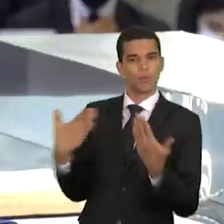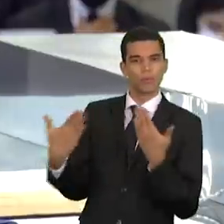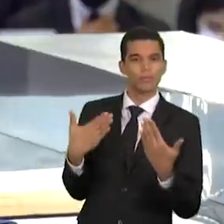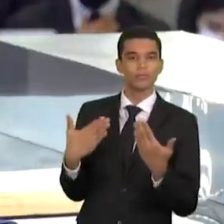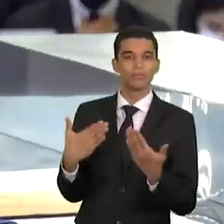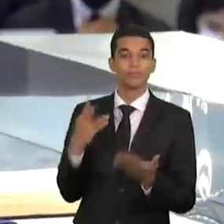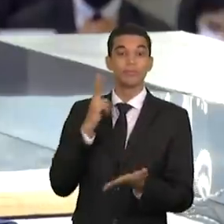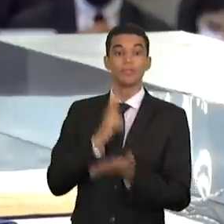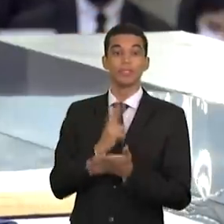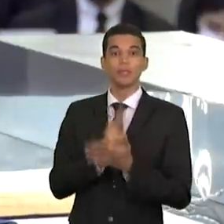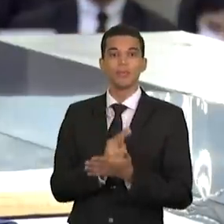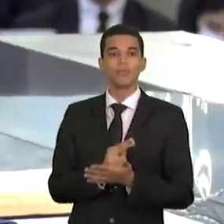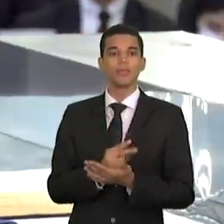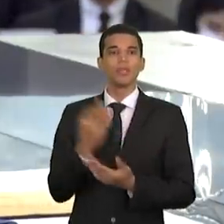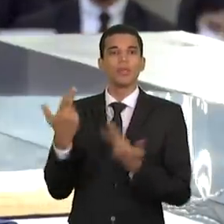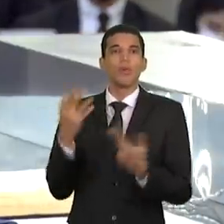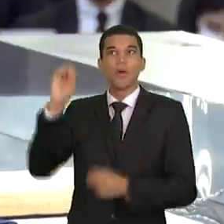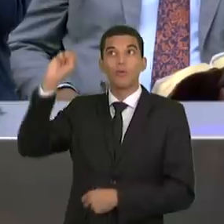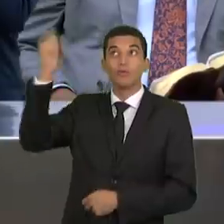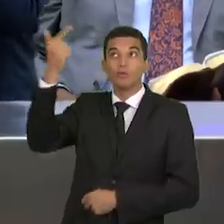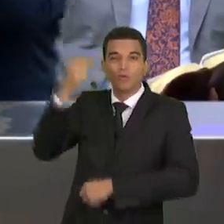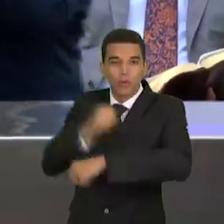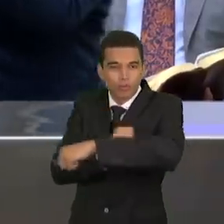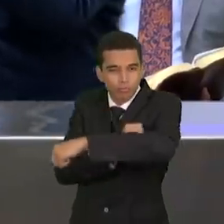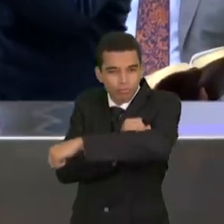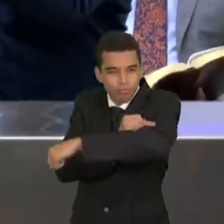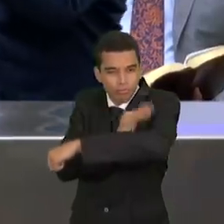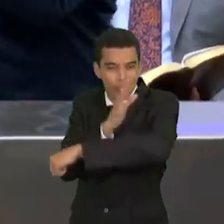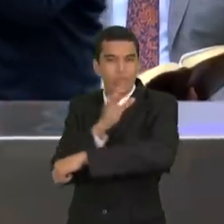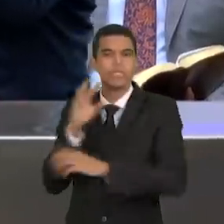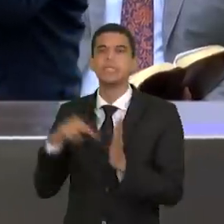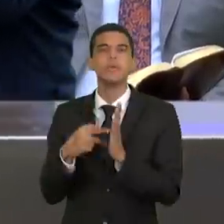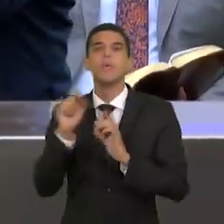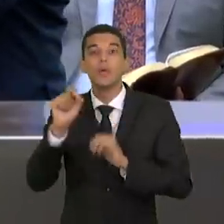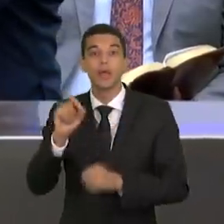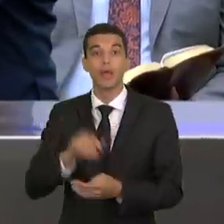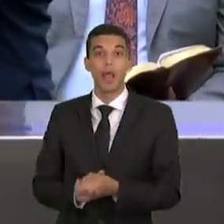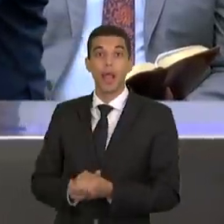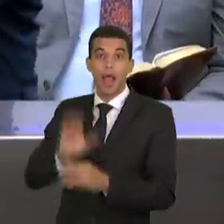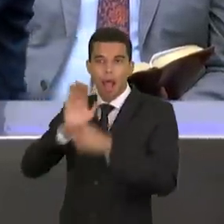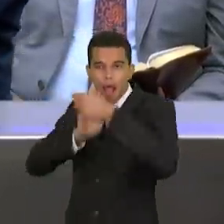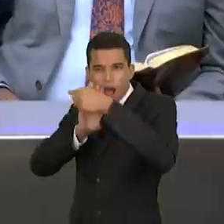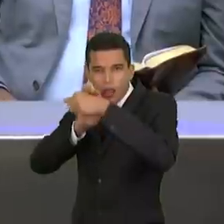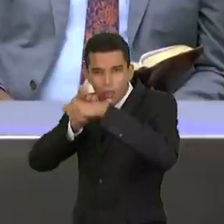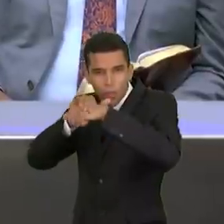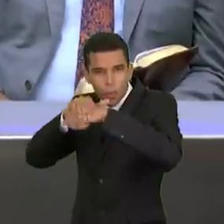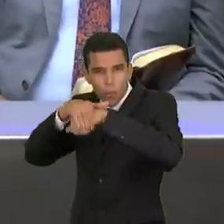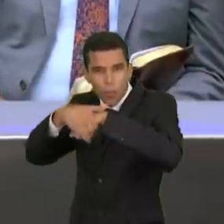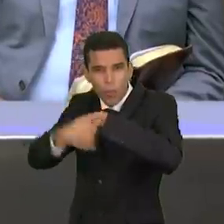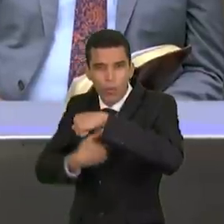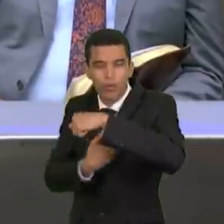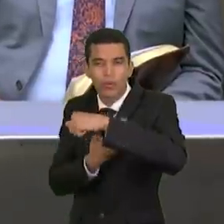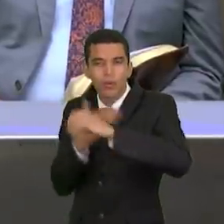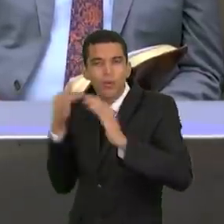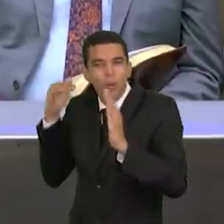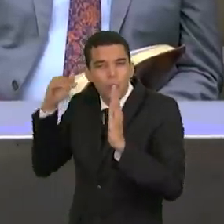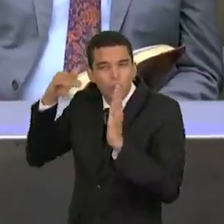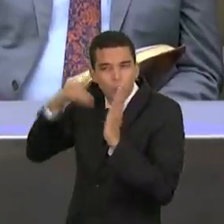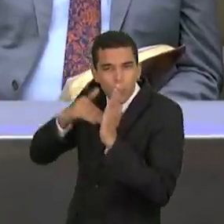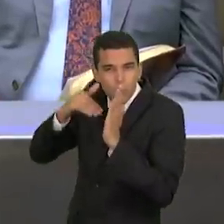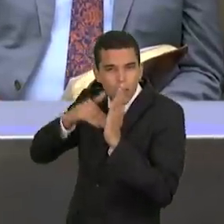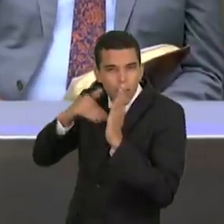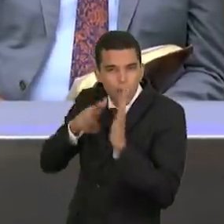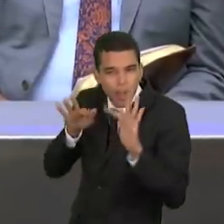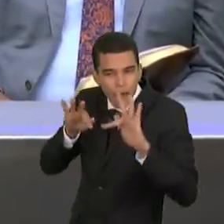à luz da aurora. Ou seja, a noite que vai passando e o sol, a luz da aurora, que